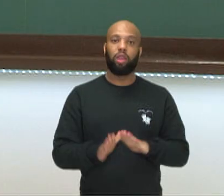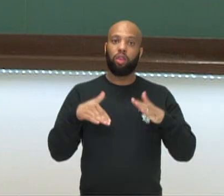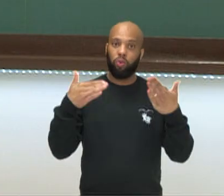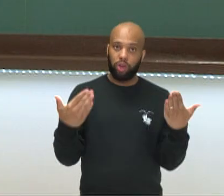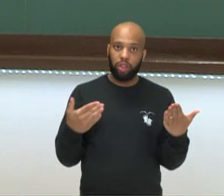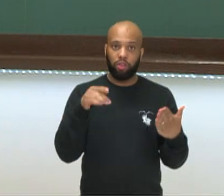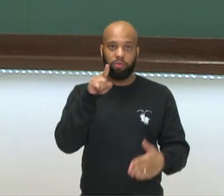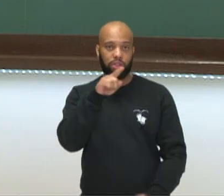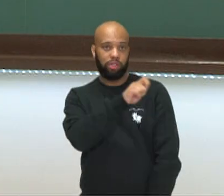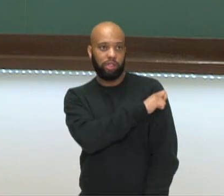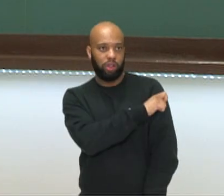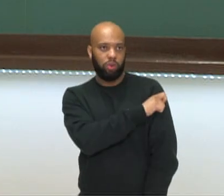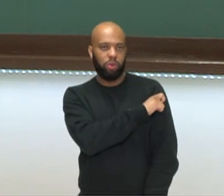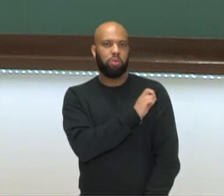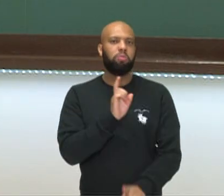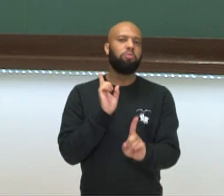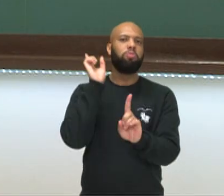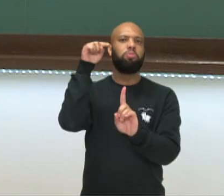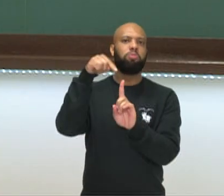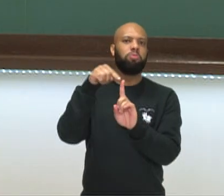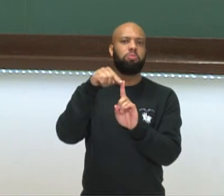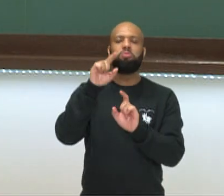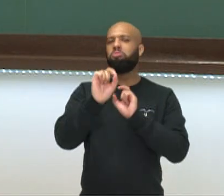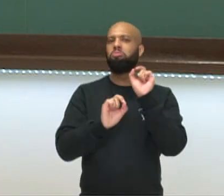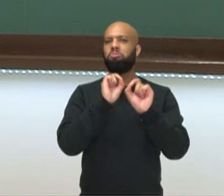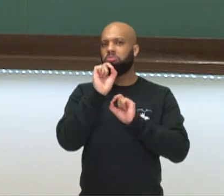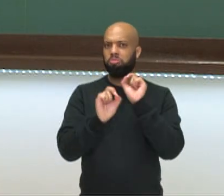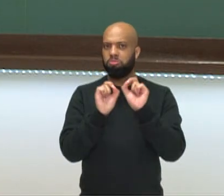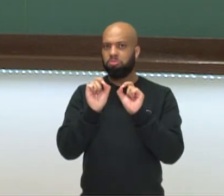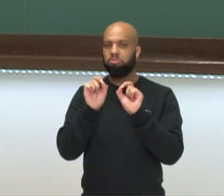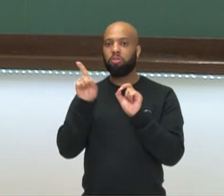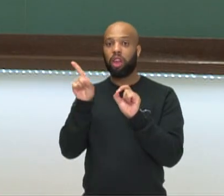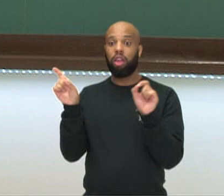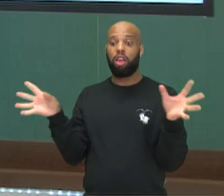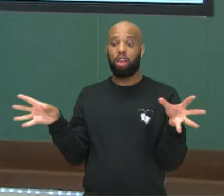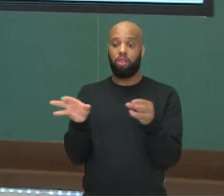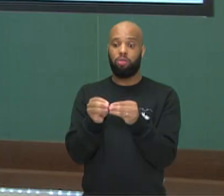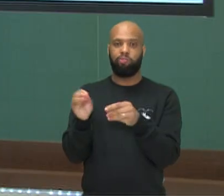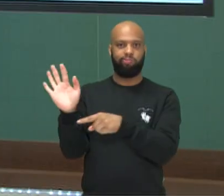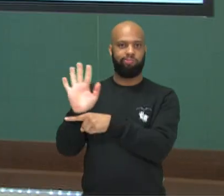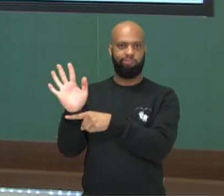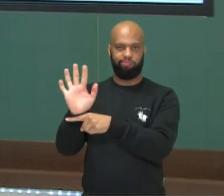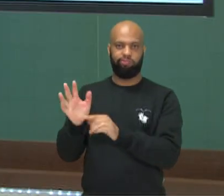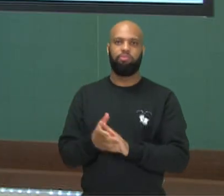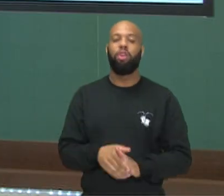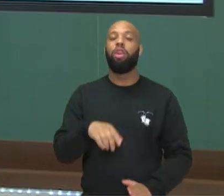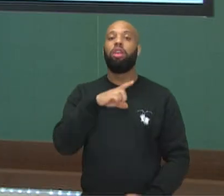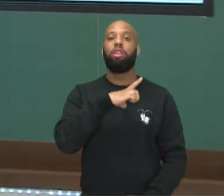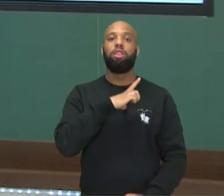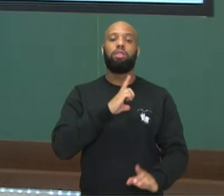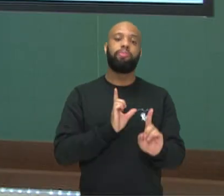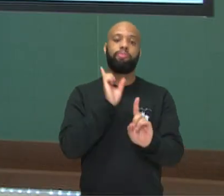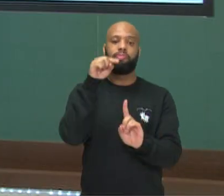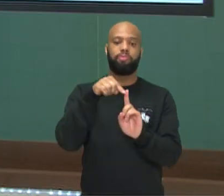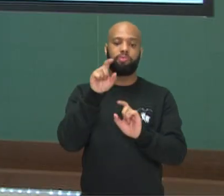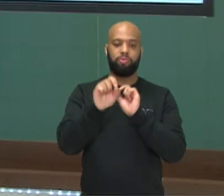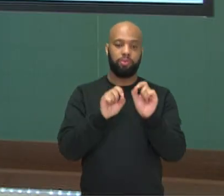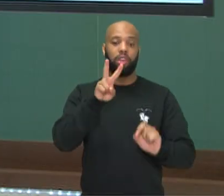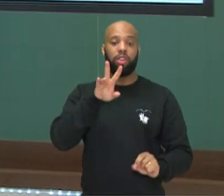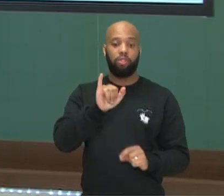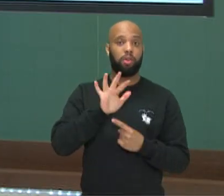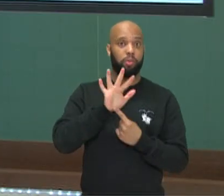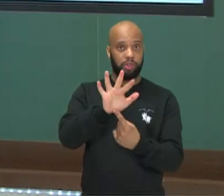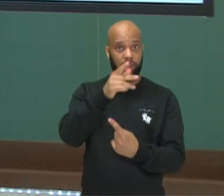Então, estudantes, qual é o objetivo, a finalidade da sinopse? Então, ela tem como objetivo apresentar